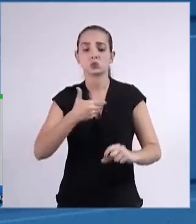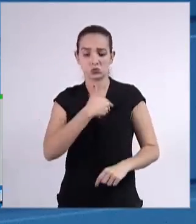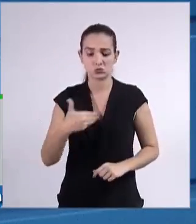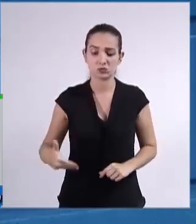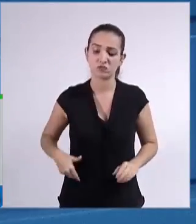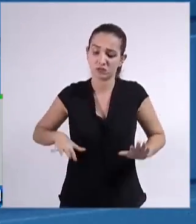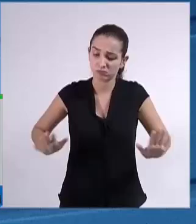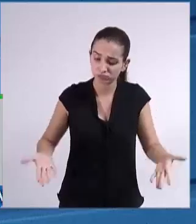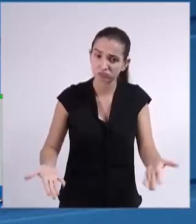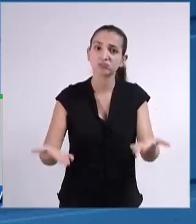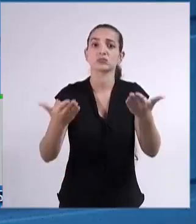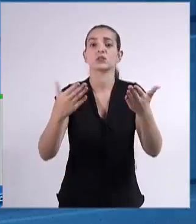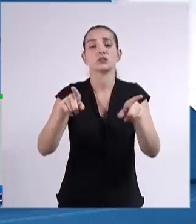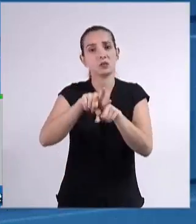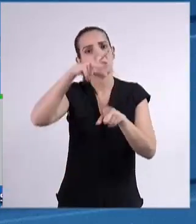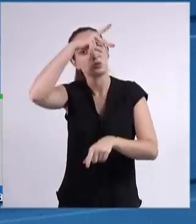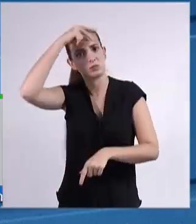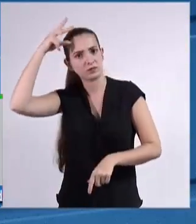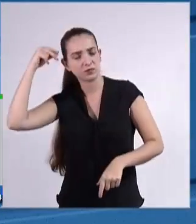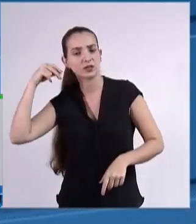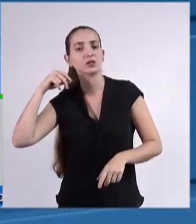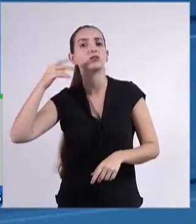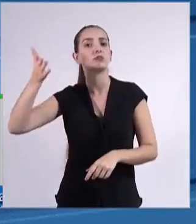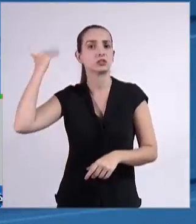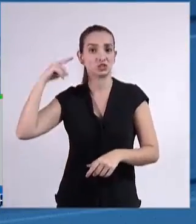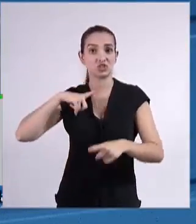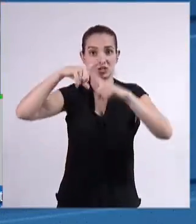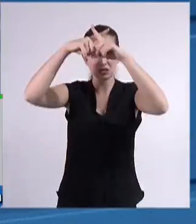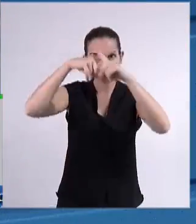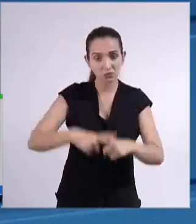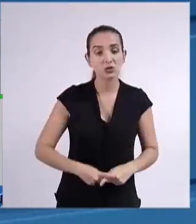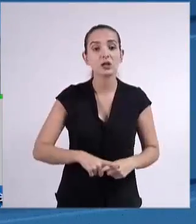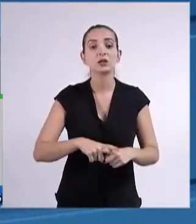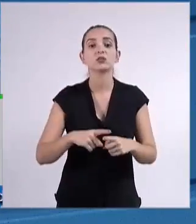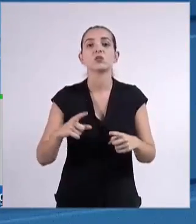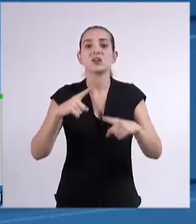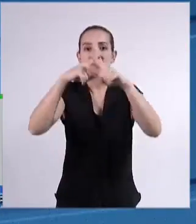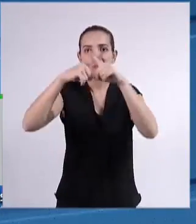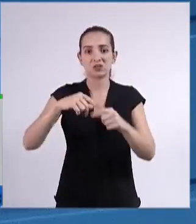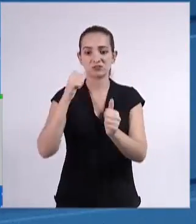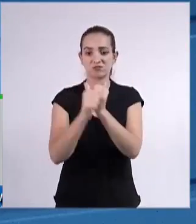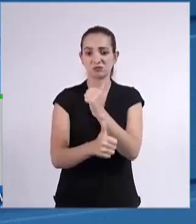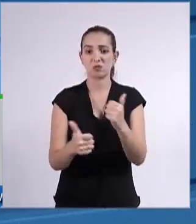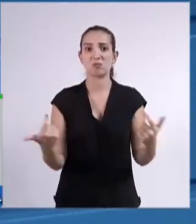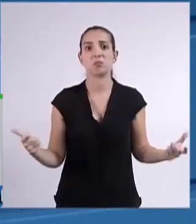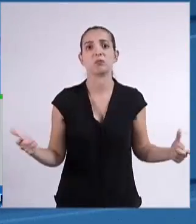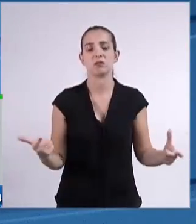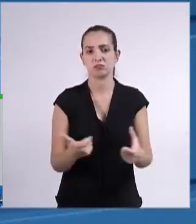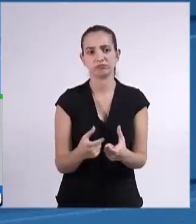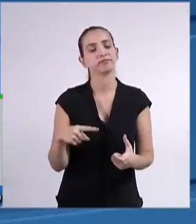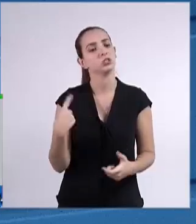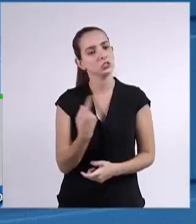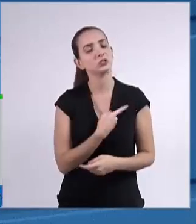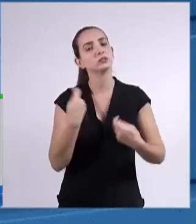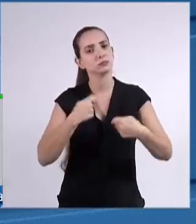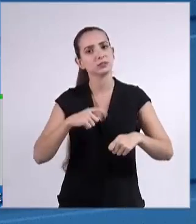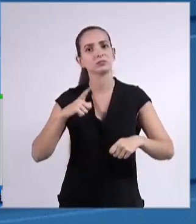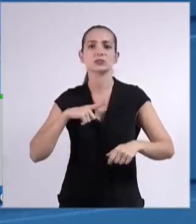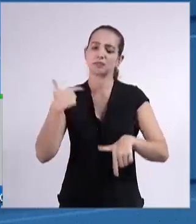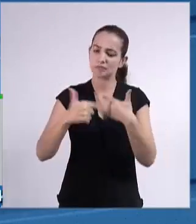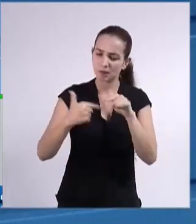Os prefeitos que antes realizavam campeonatos, aqueles campeonatos de várzea, está acabando. E nós precisamos de todas as atividades